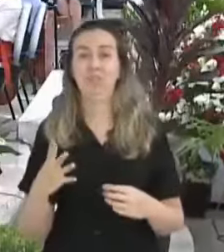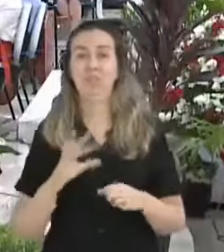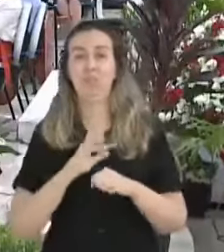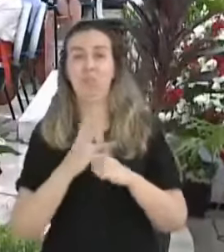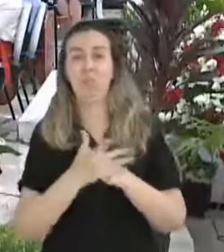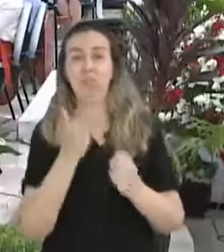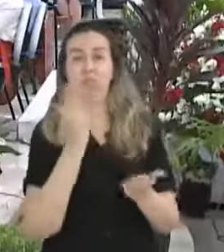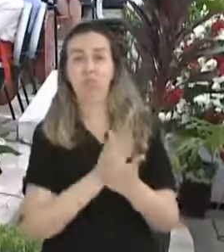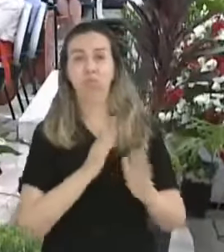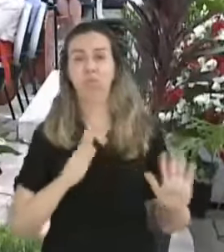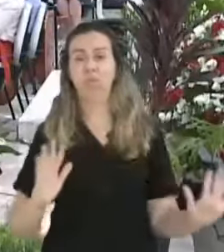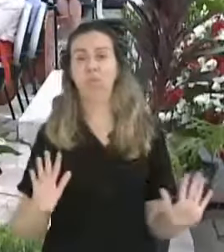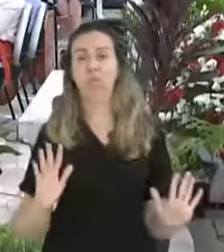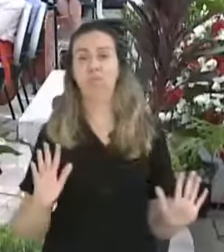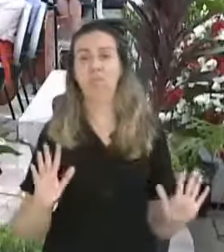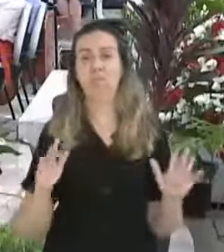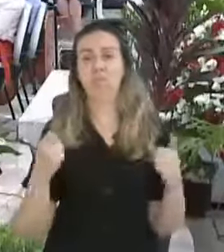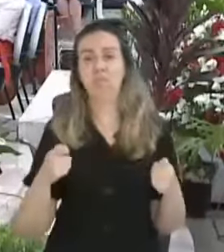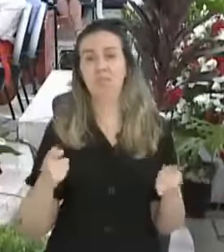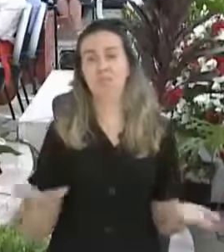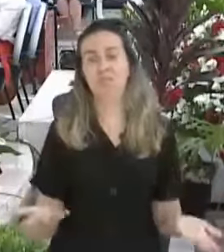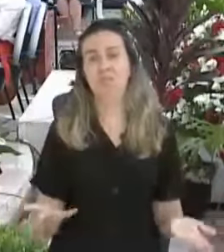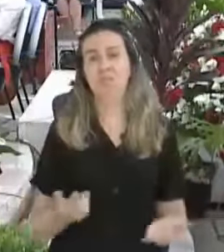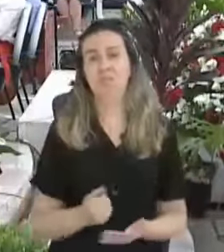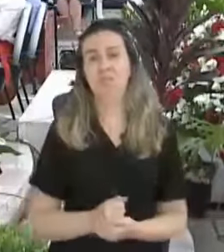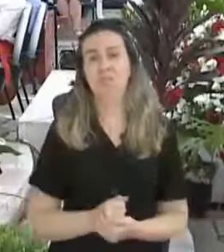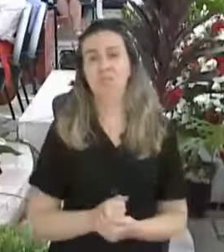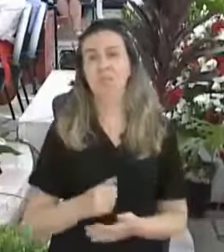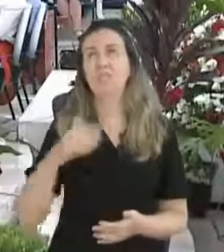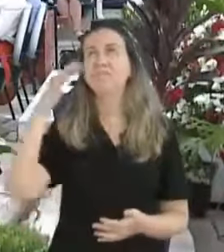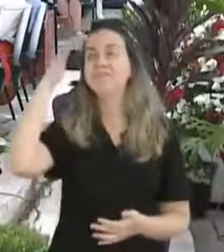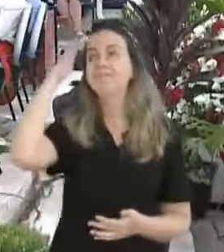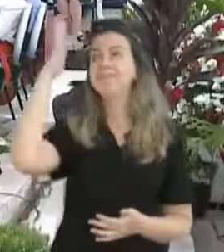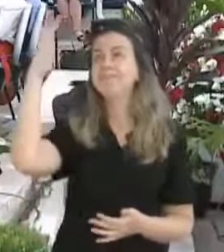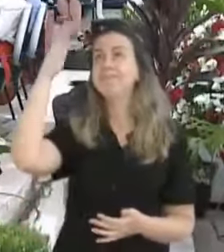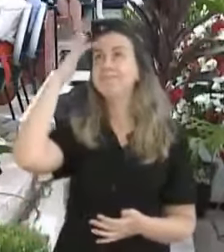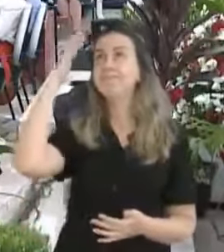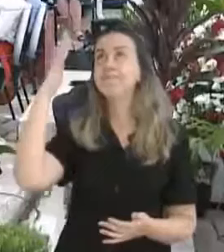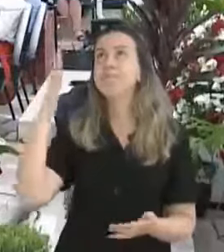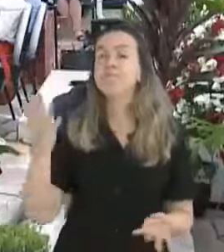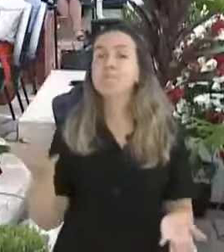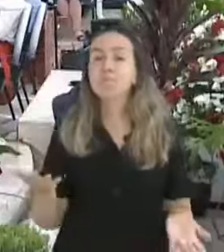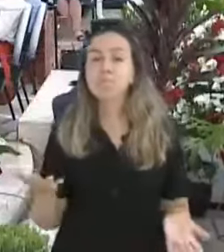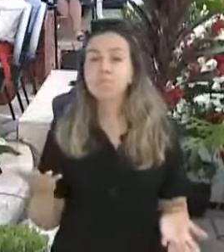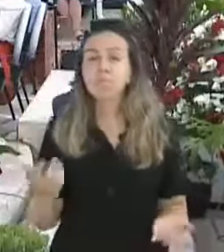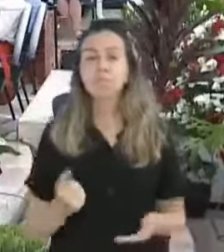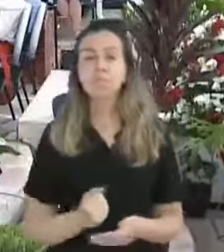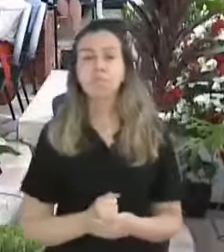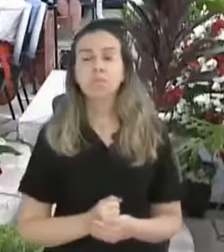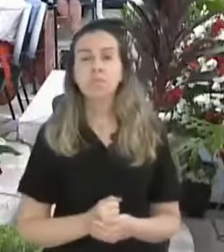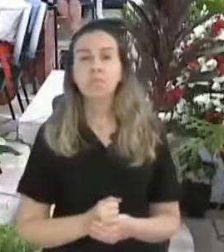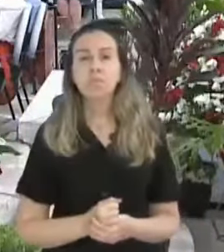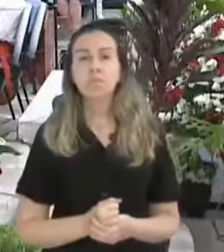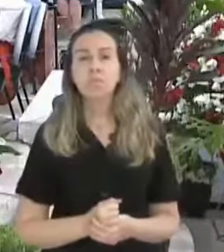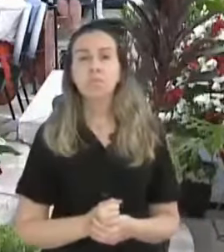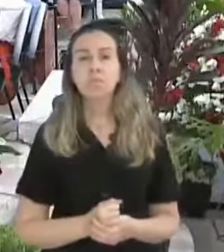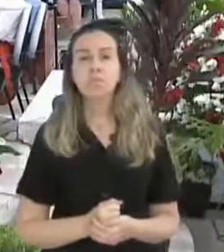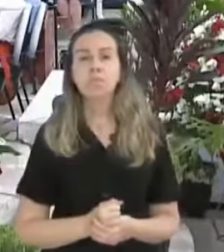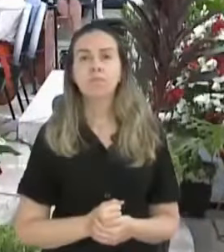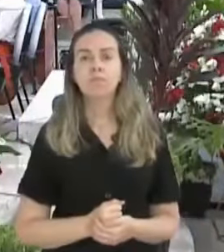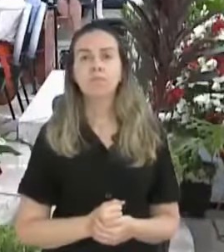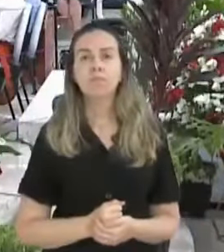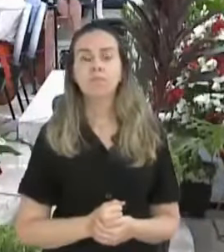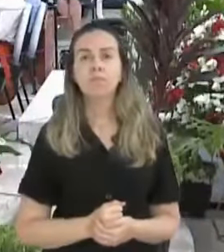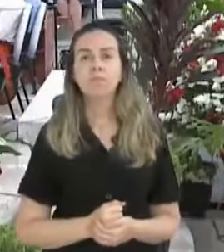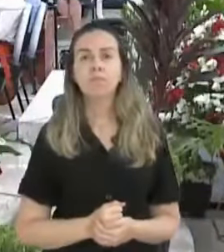anelamos que tudo volte ao normal. Mas quando o profeta ora dizendo,